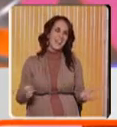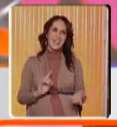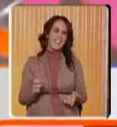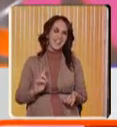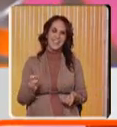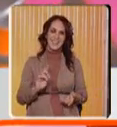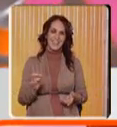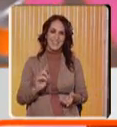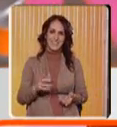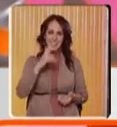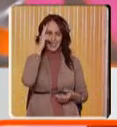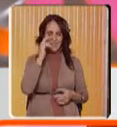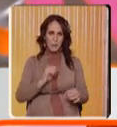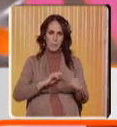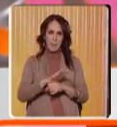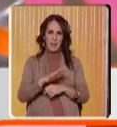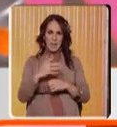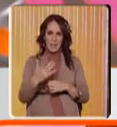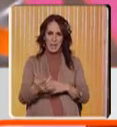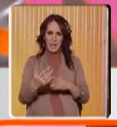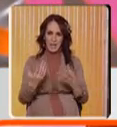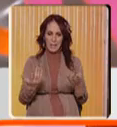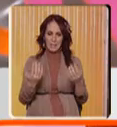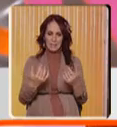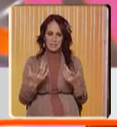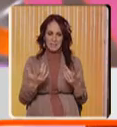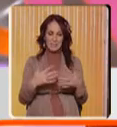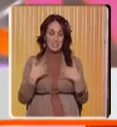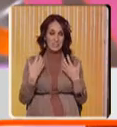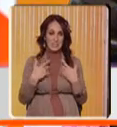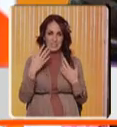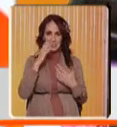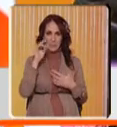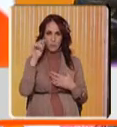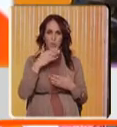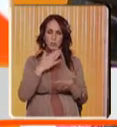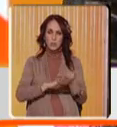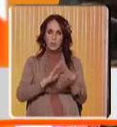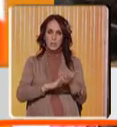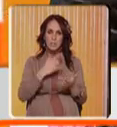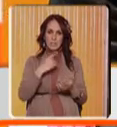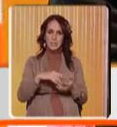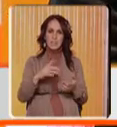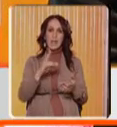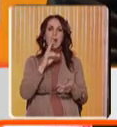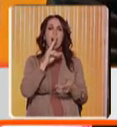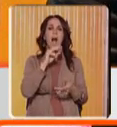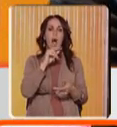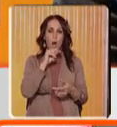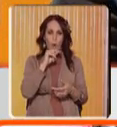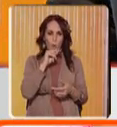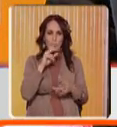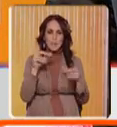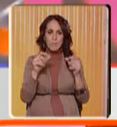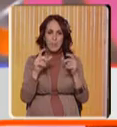menos marisco. As delícias do mar basicamente é um produto. Eu devo dizer que me irrita muito quando vou a algum restaurante e vejo arroz de marisco e vem lá delícias do